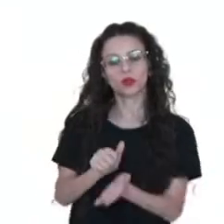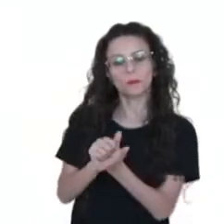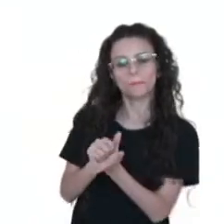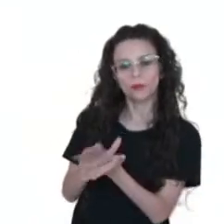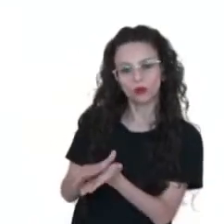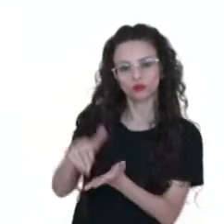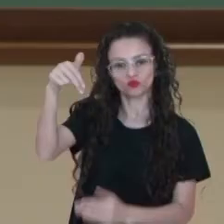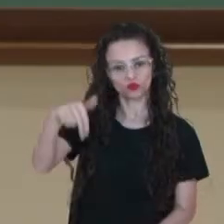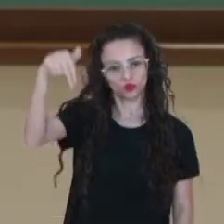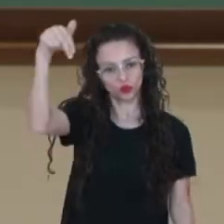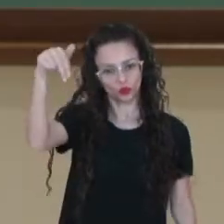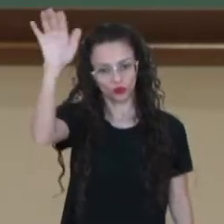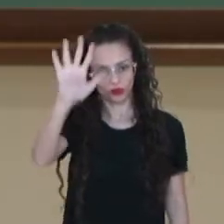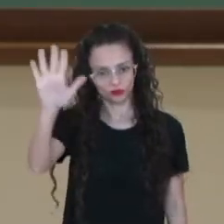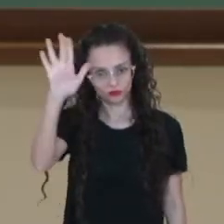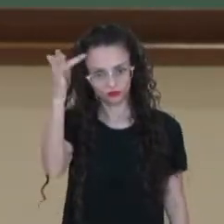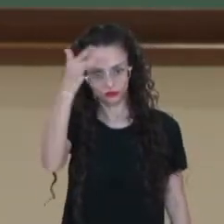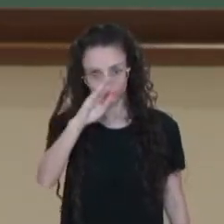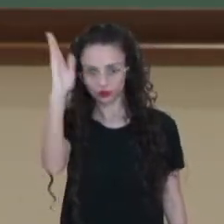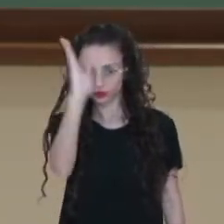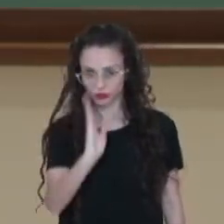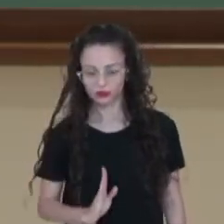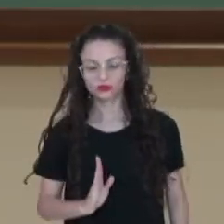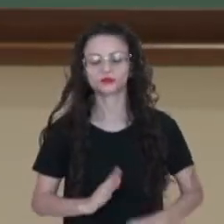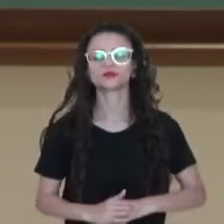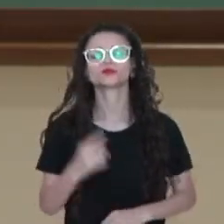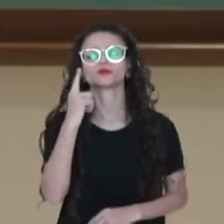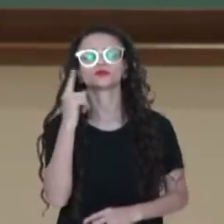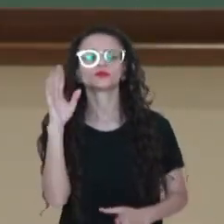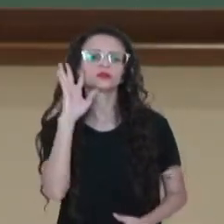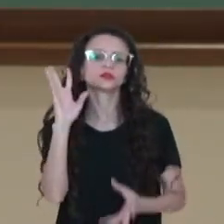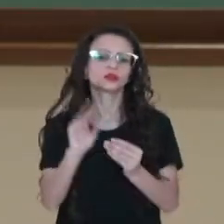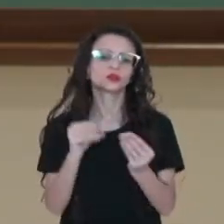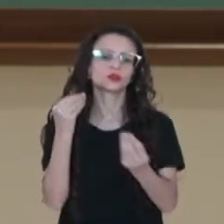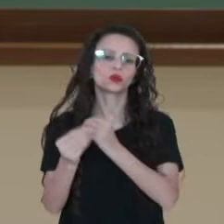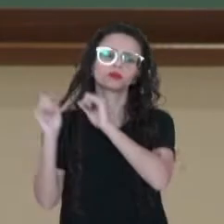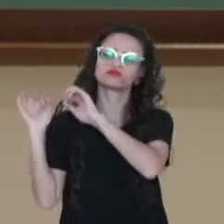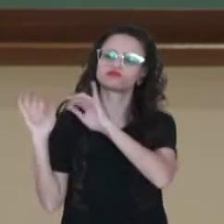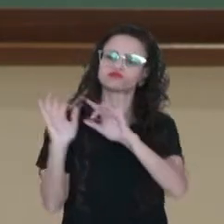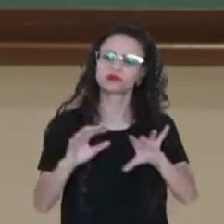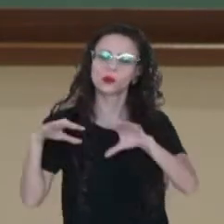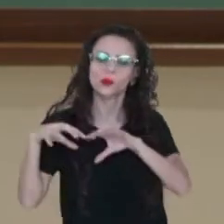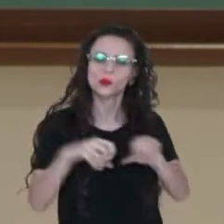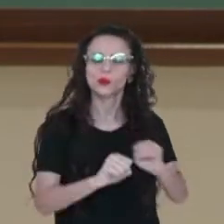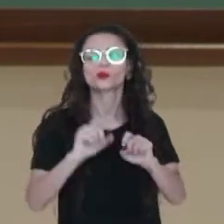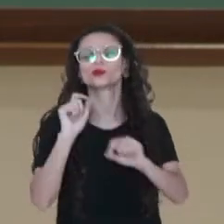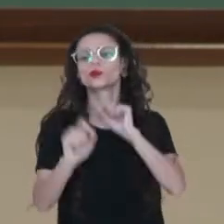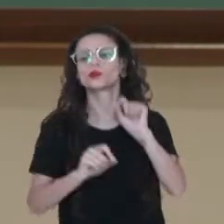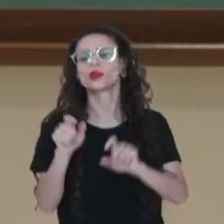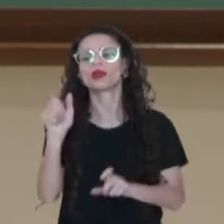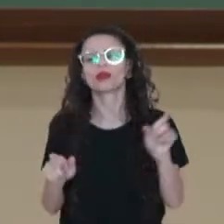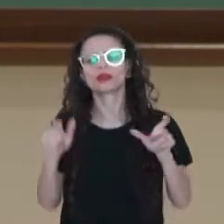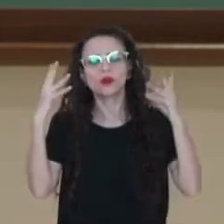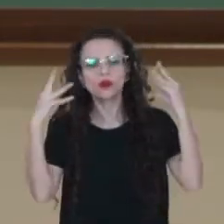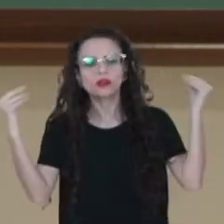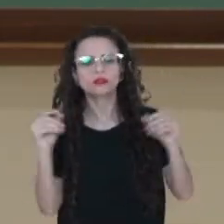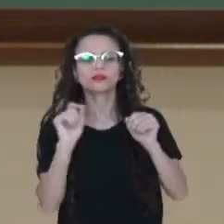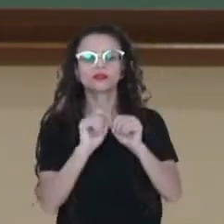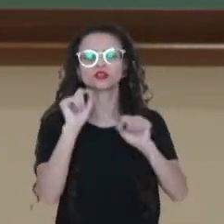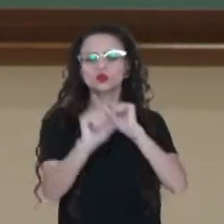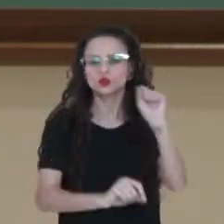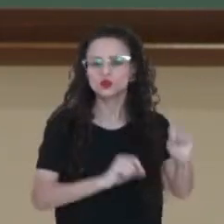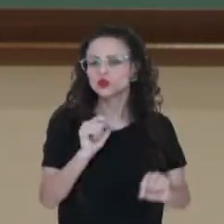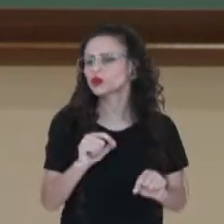Nordeste brasileiro. Então nós vamos entender como se deu essa invasão, o que os holandeses fizeram aqui, um pouco do legado